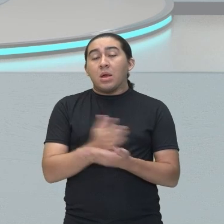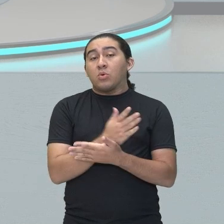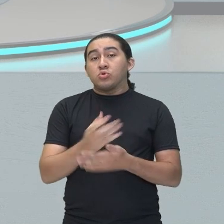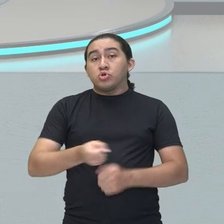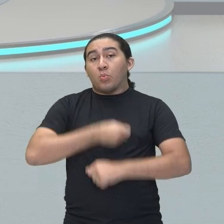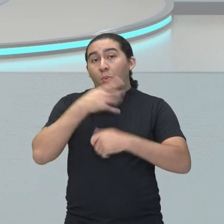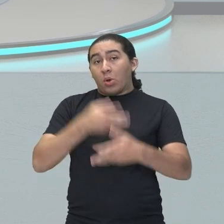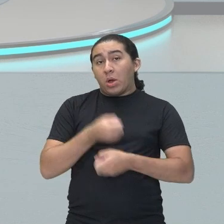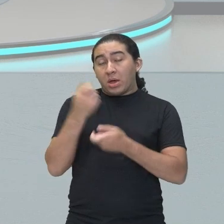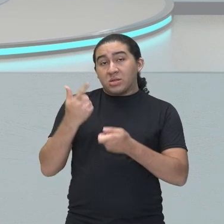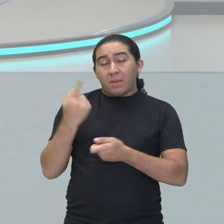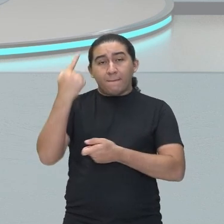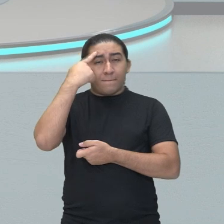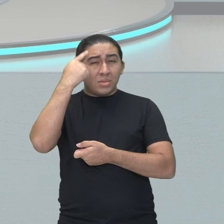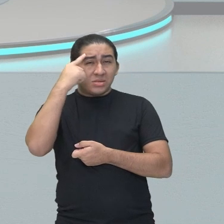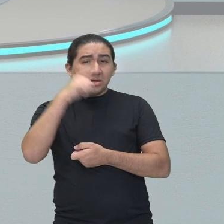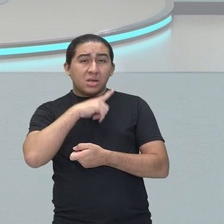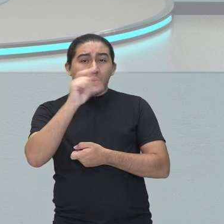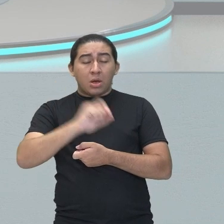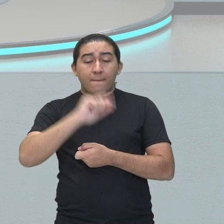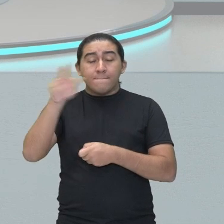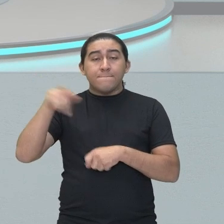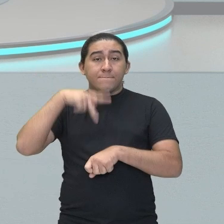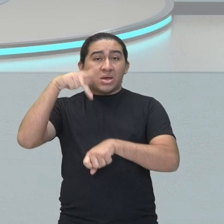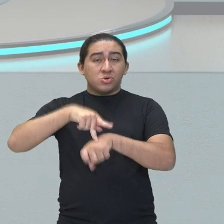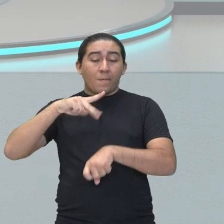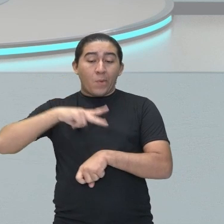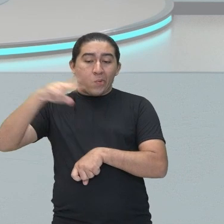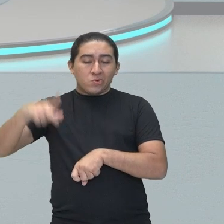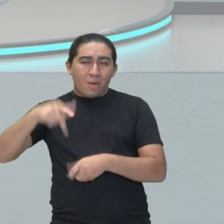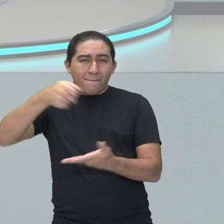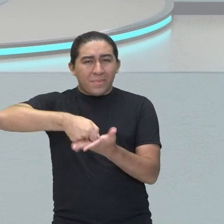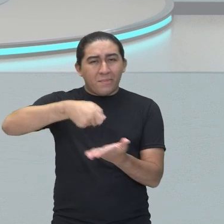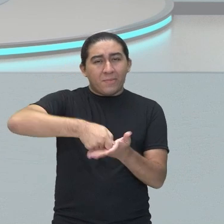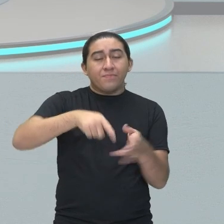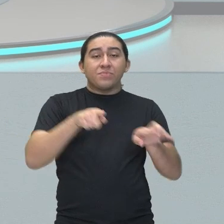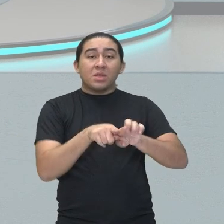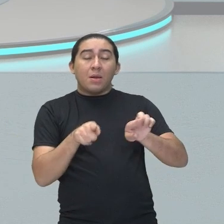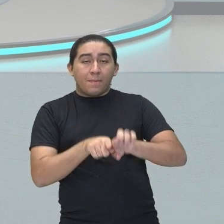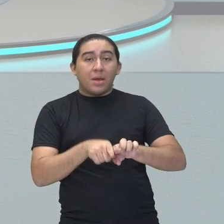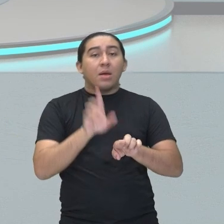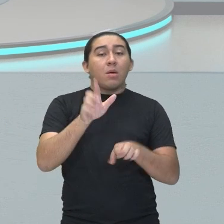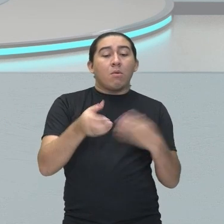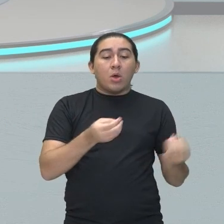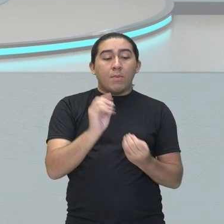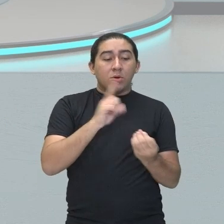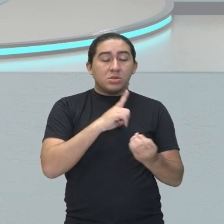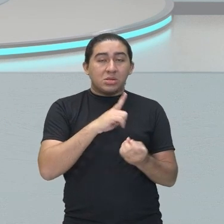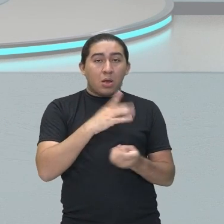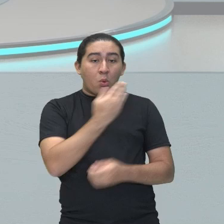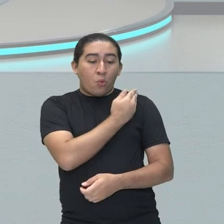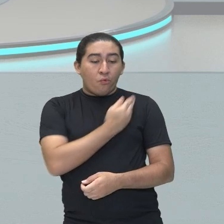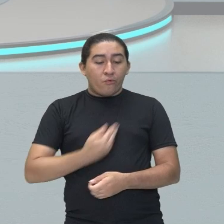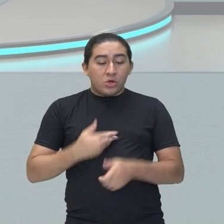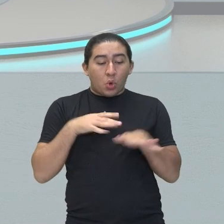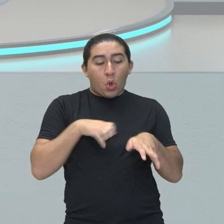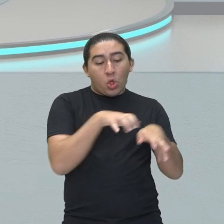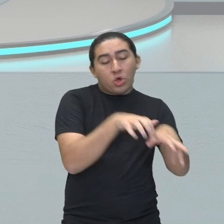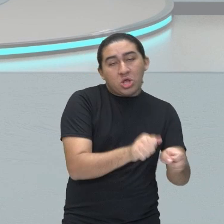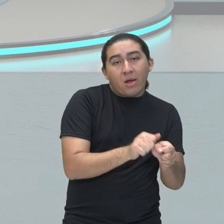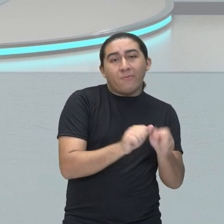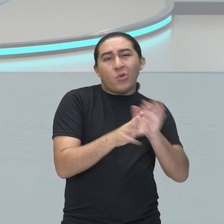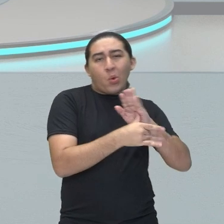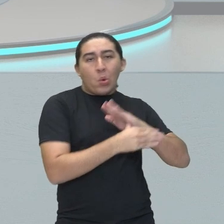a exploração portuguesa e a corrupção dos governos coloniais, que nós sabemos que sempre houve,